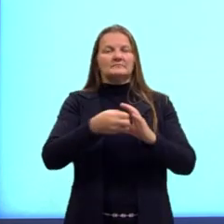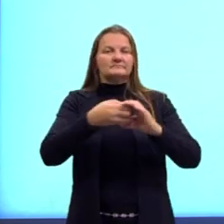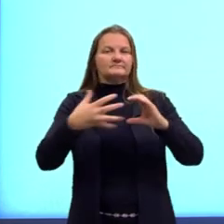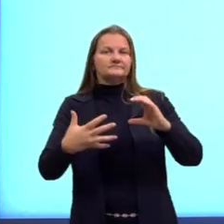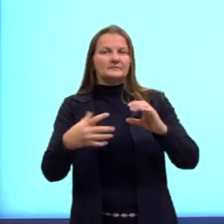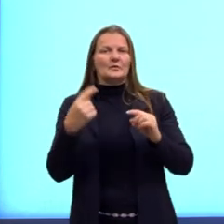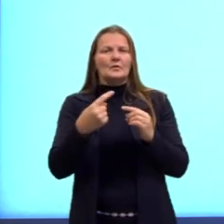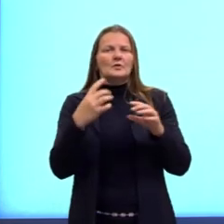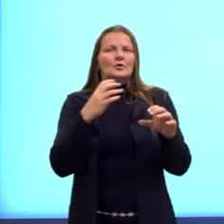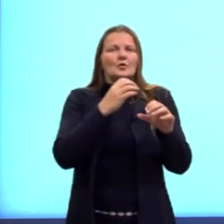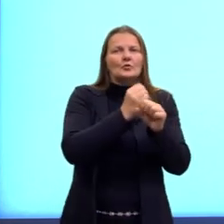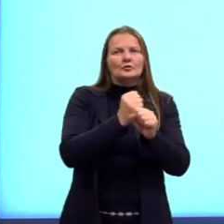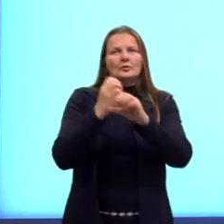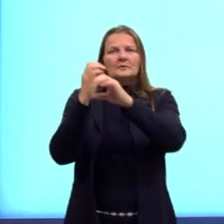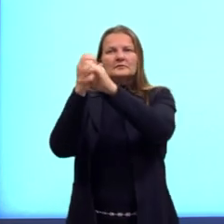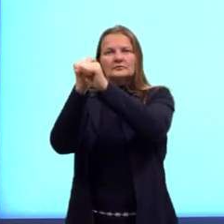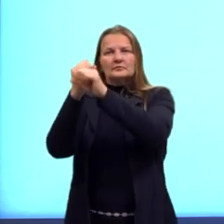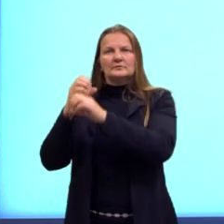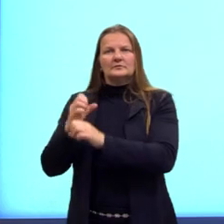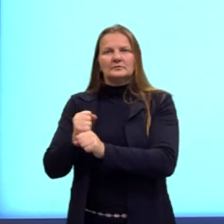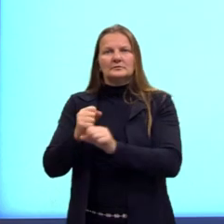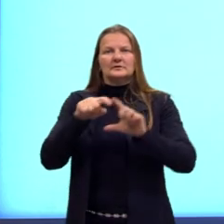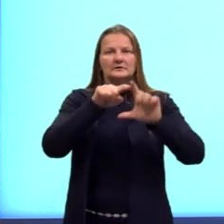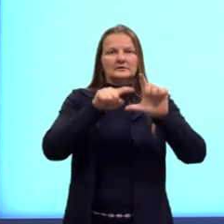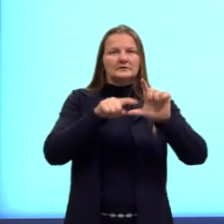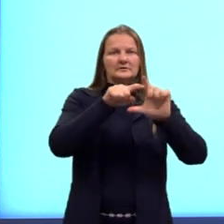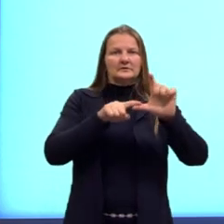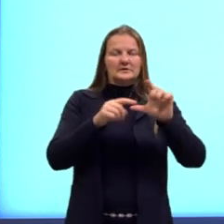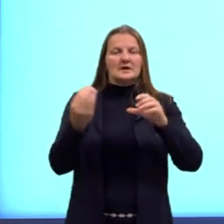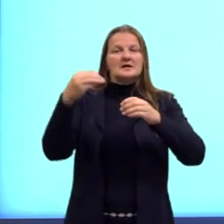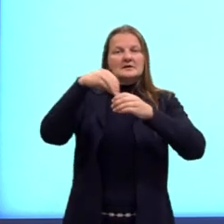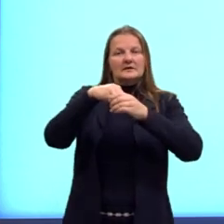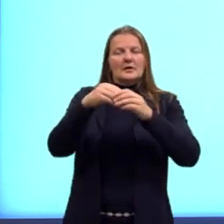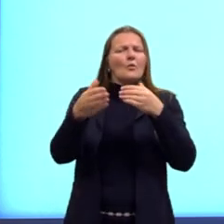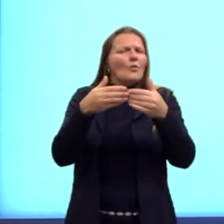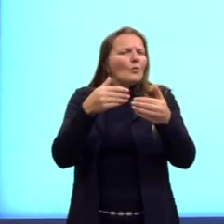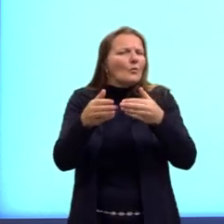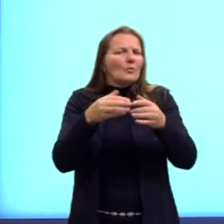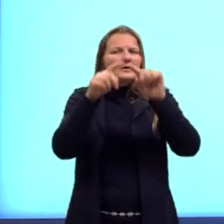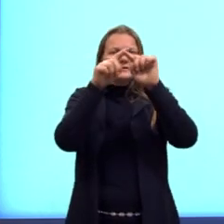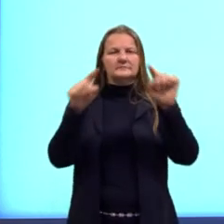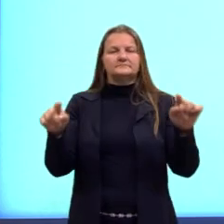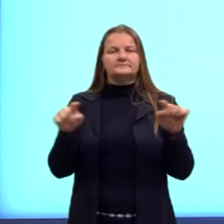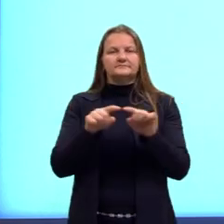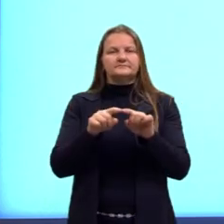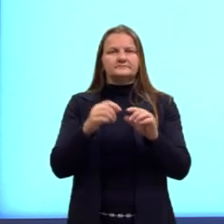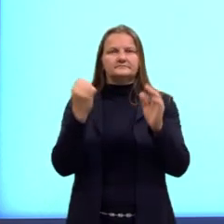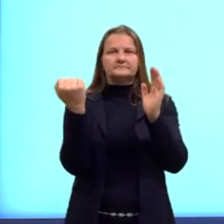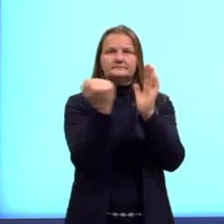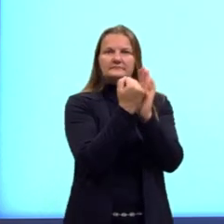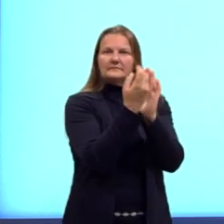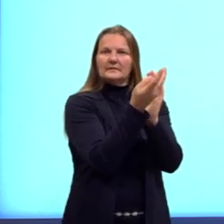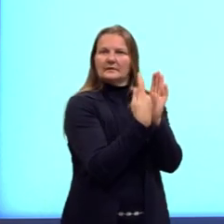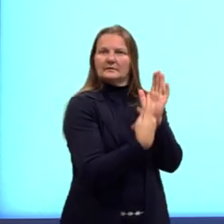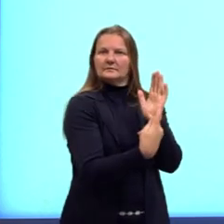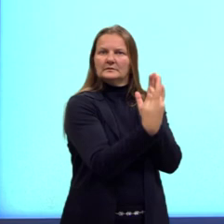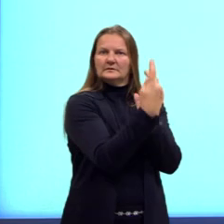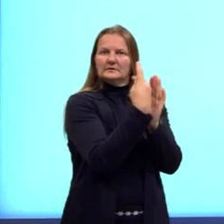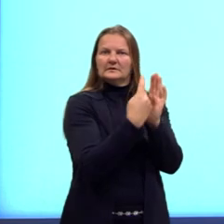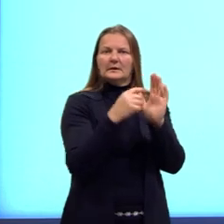da soma dos ângulos internos em um triângulo qualquer se nós marcarmos os seus